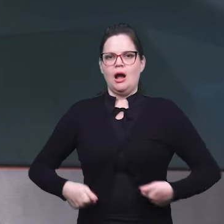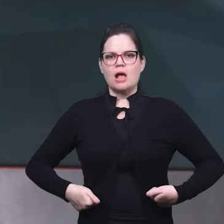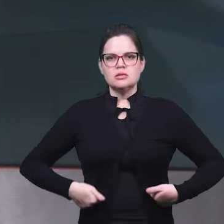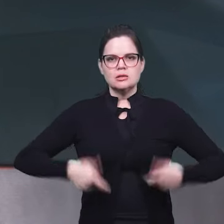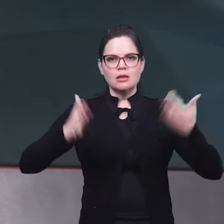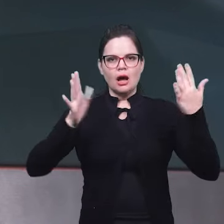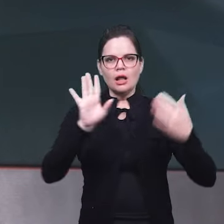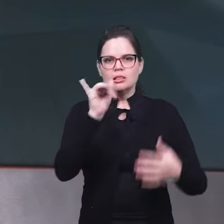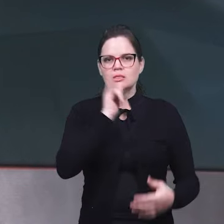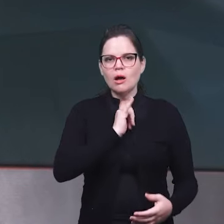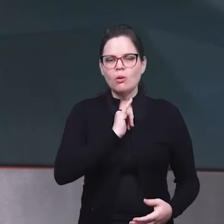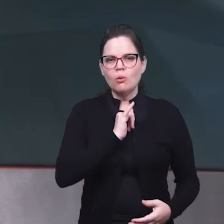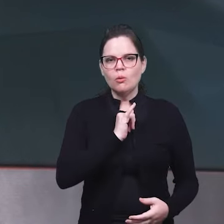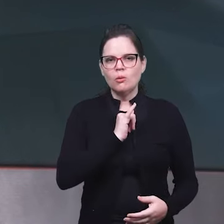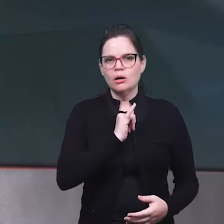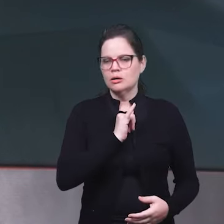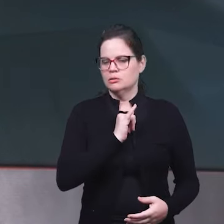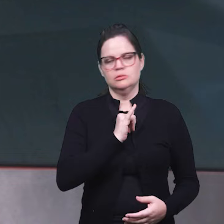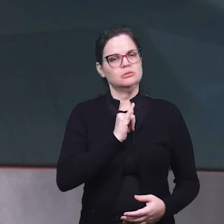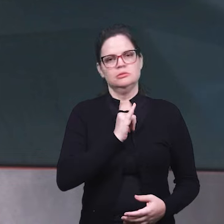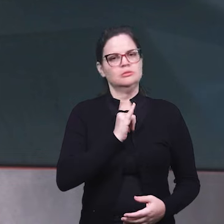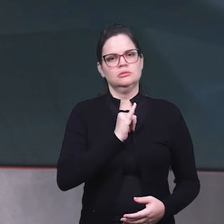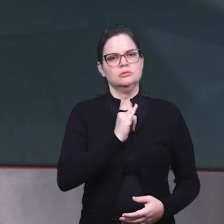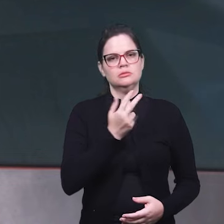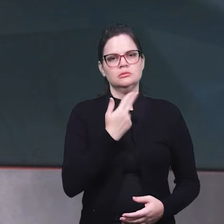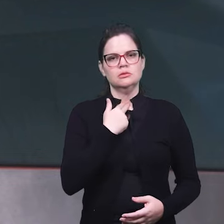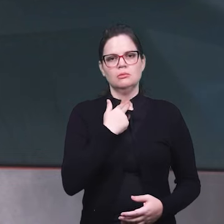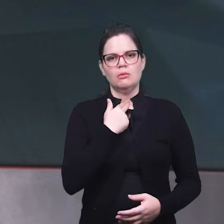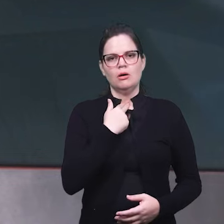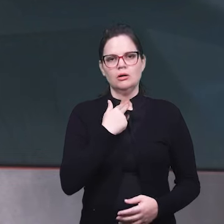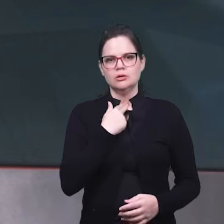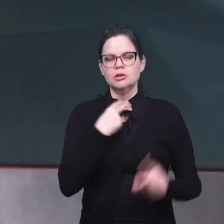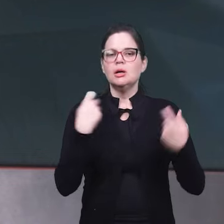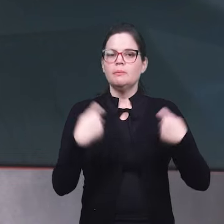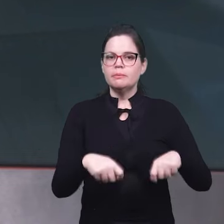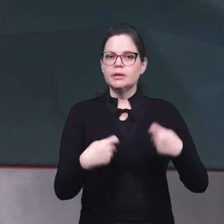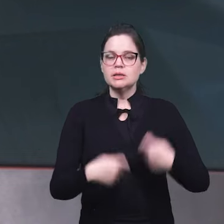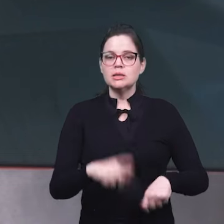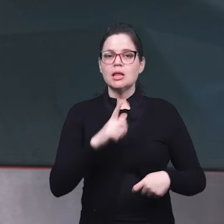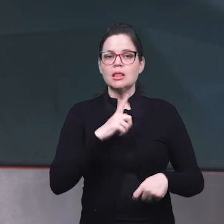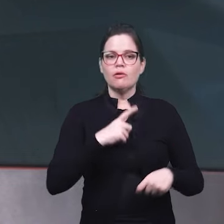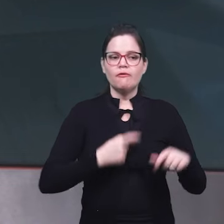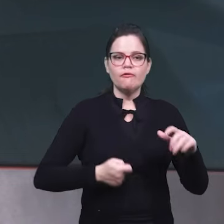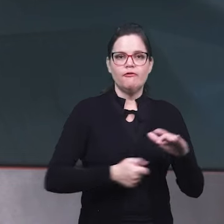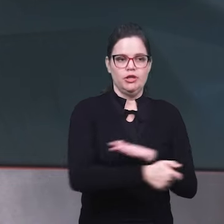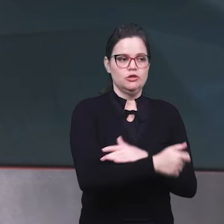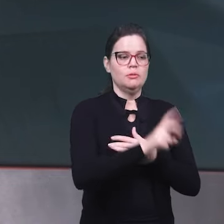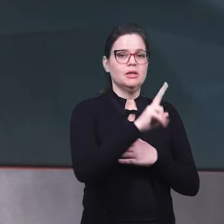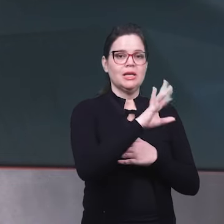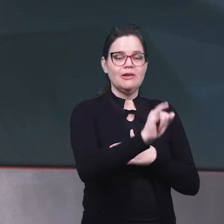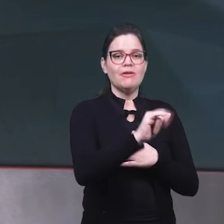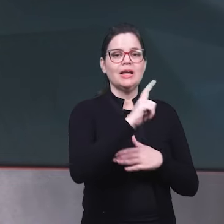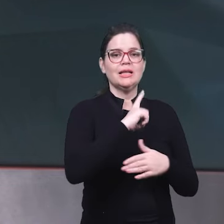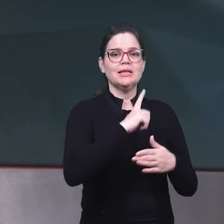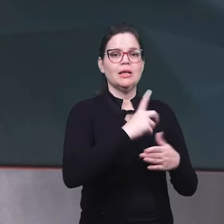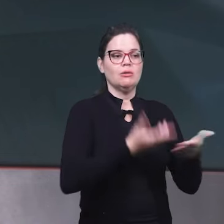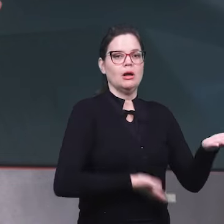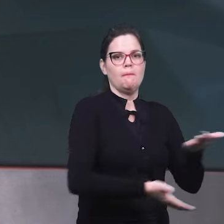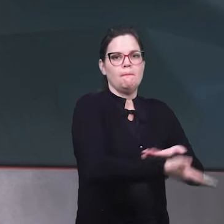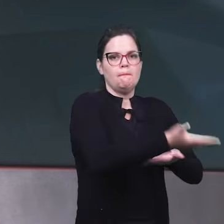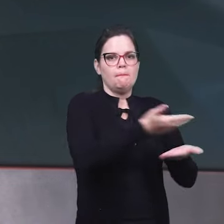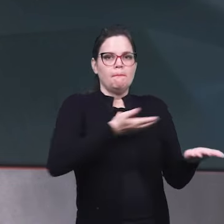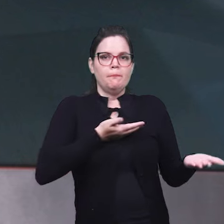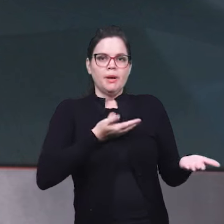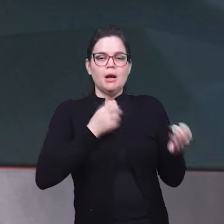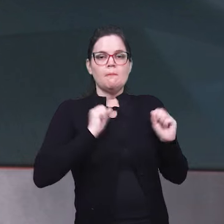esse dinheiro em algo que vá te trazer um retorno. Pode ser um retorno